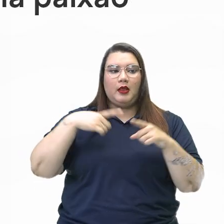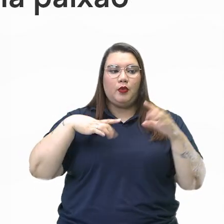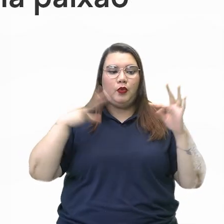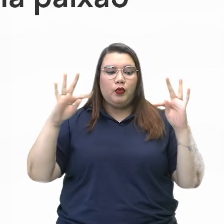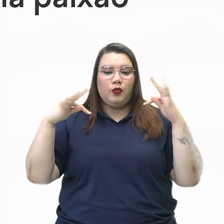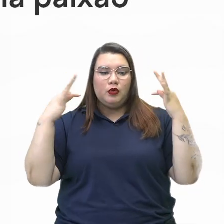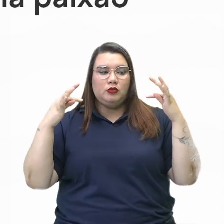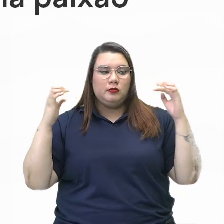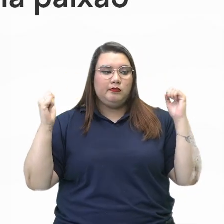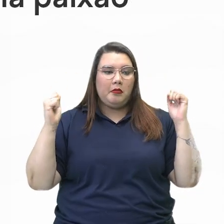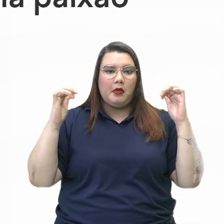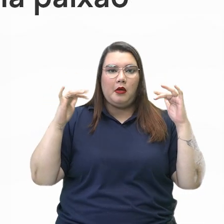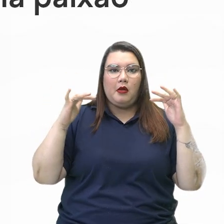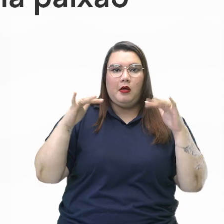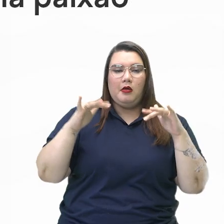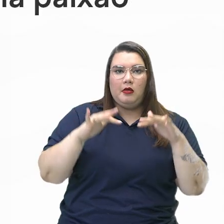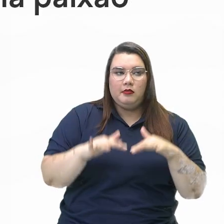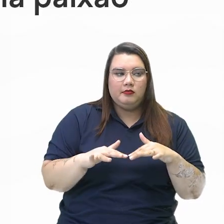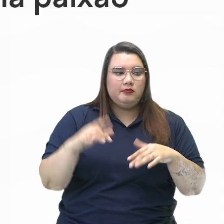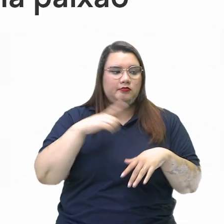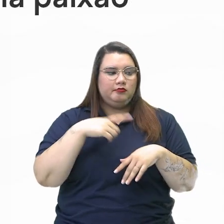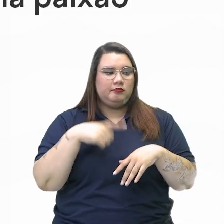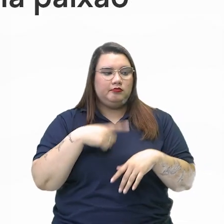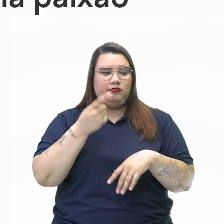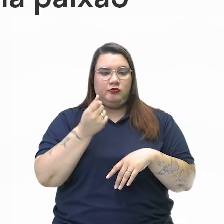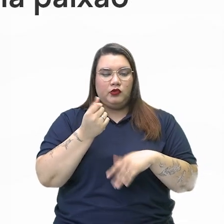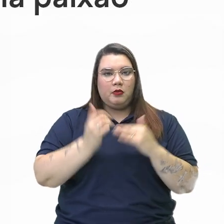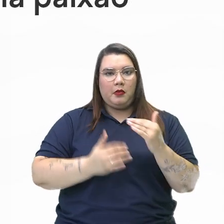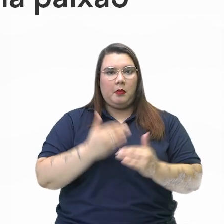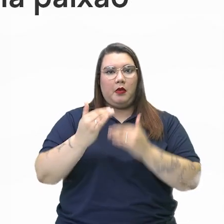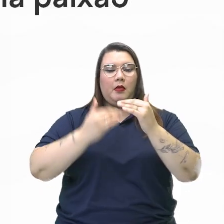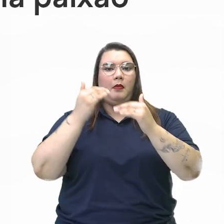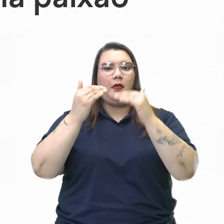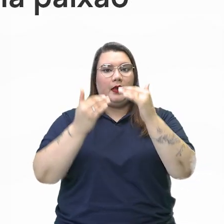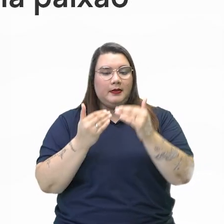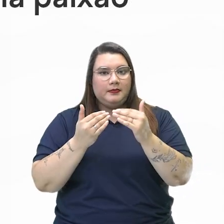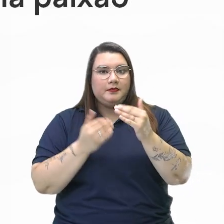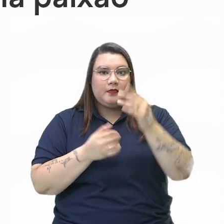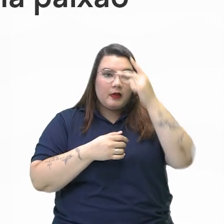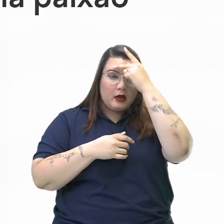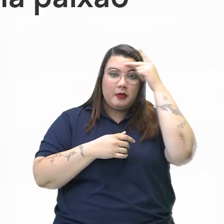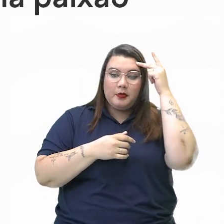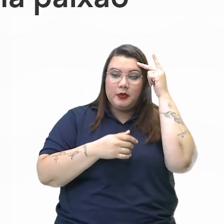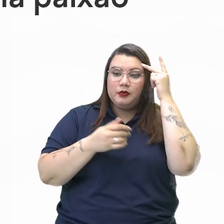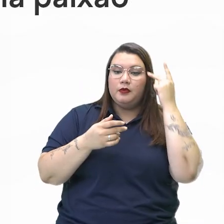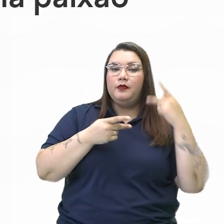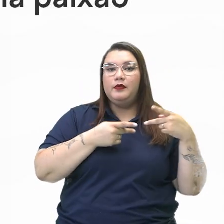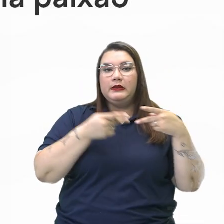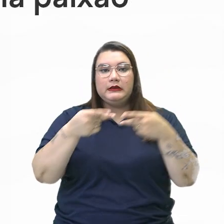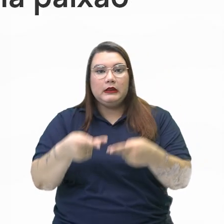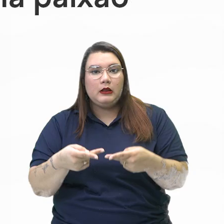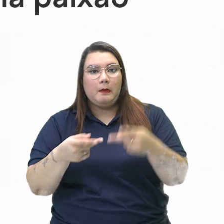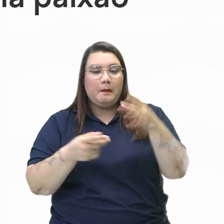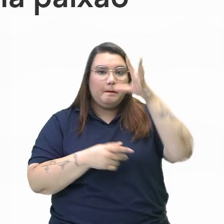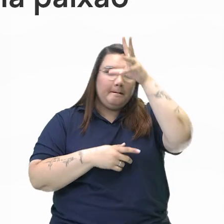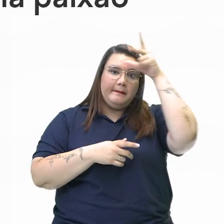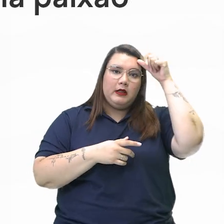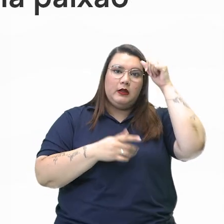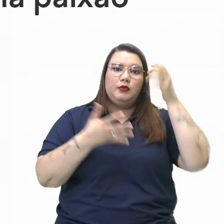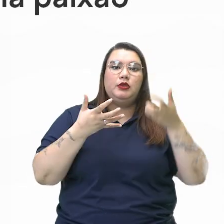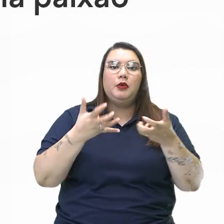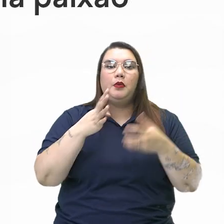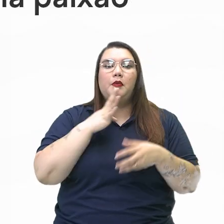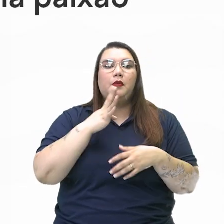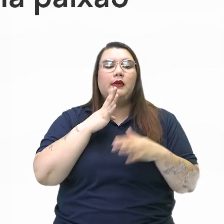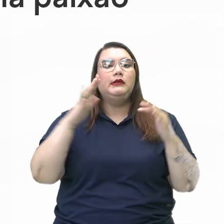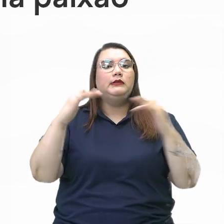guias turísticos também devem ter faturado muito nesse período, porque as pessoas, além de virem assistir os jogos, obviamente queriam conhecer